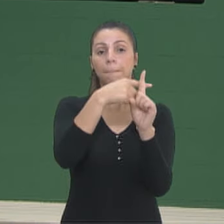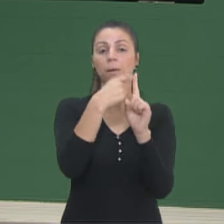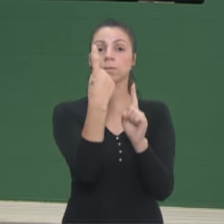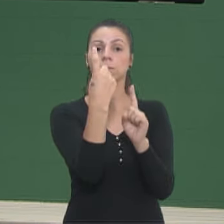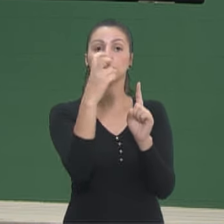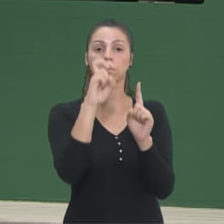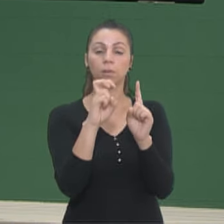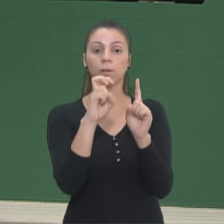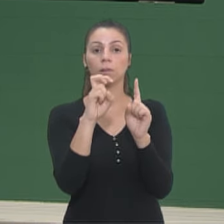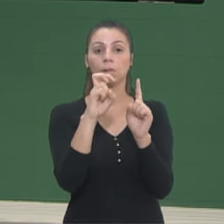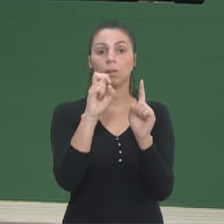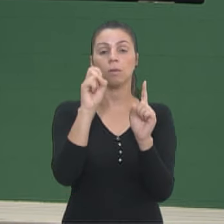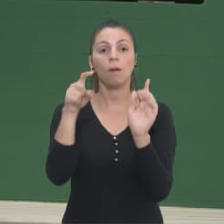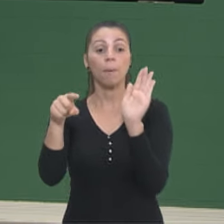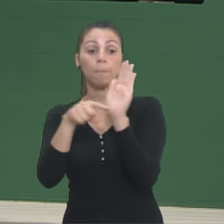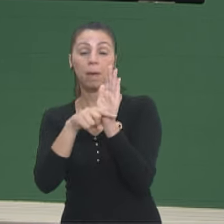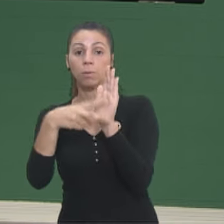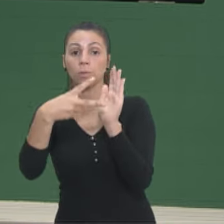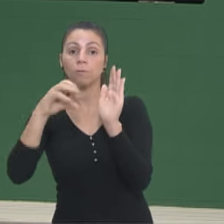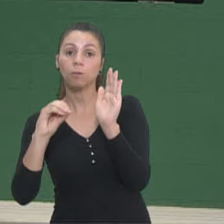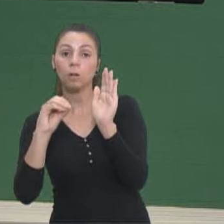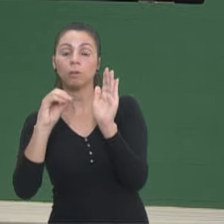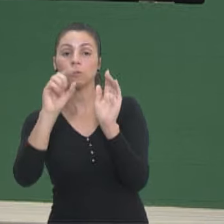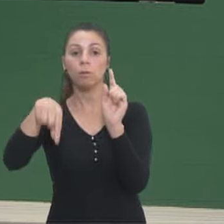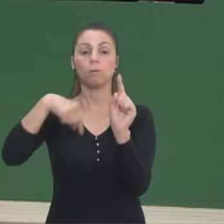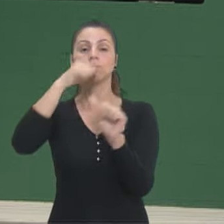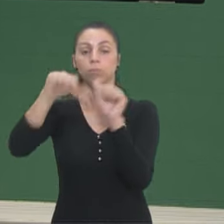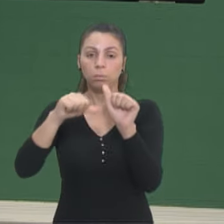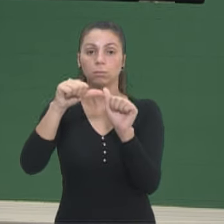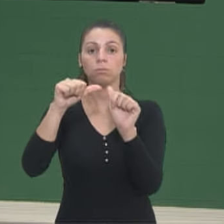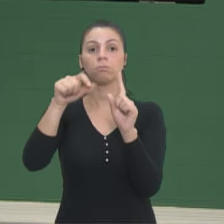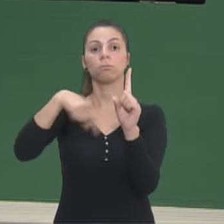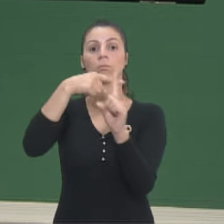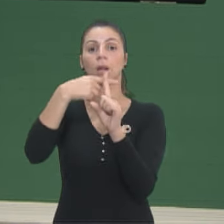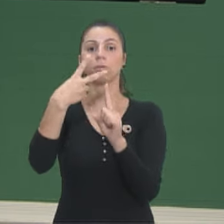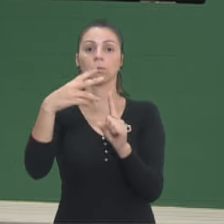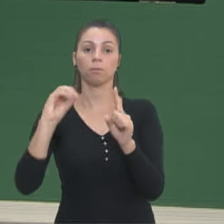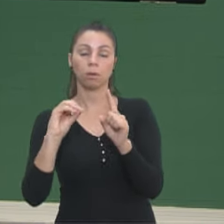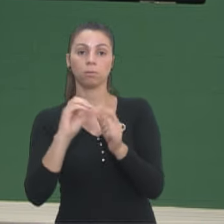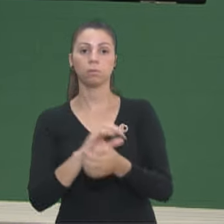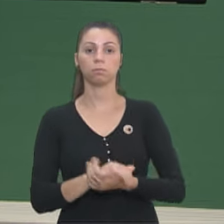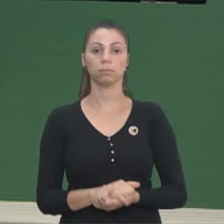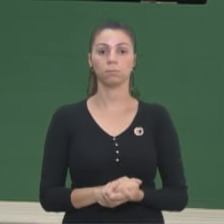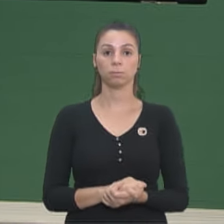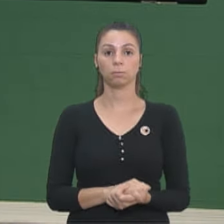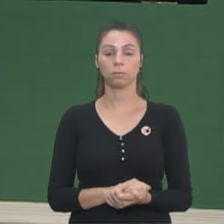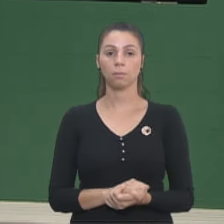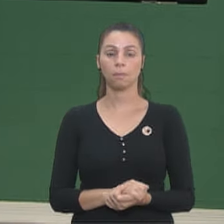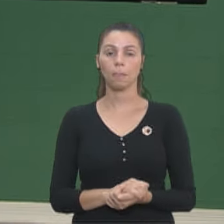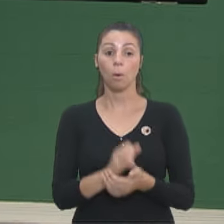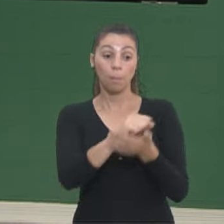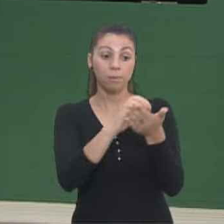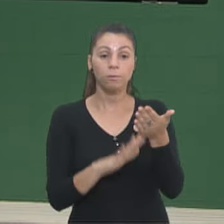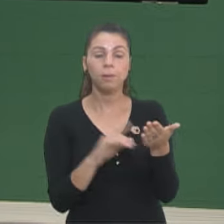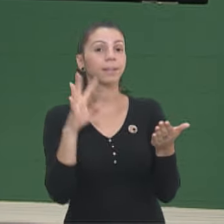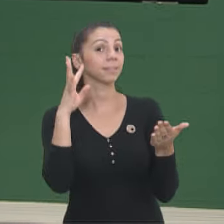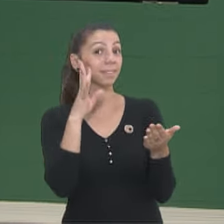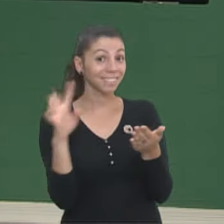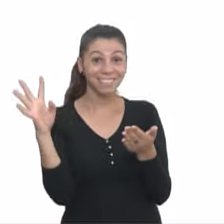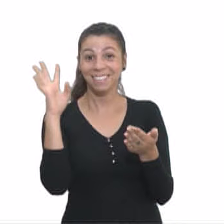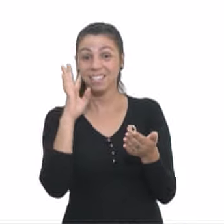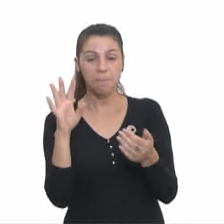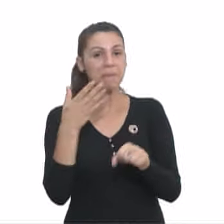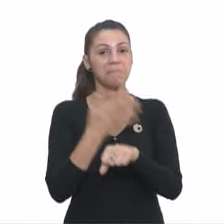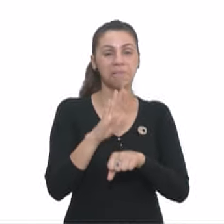bem? Observaram aí a correção? Vamos continuar aqui. Um exercício bem legal, tá? Para a gente